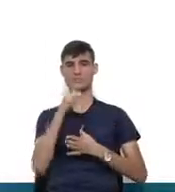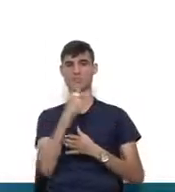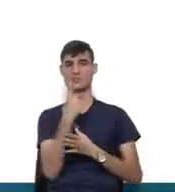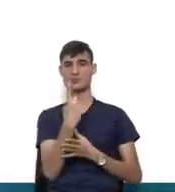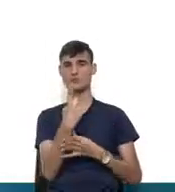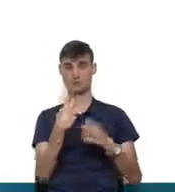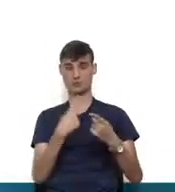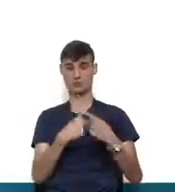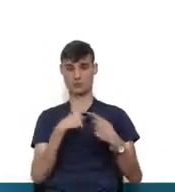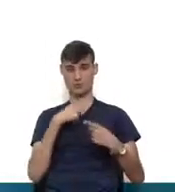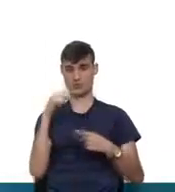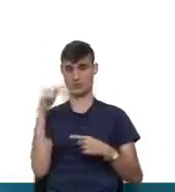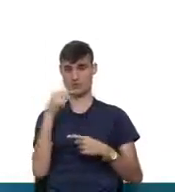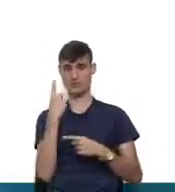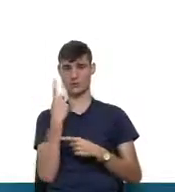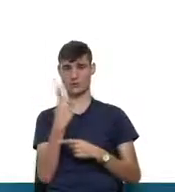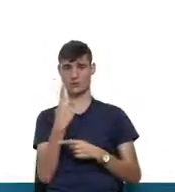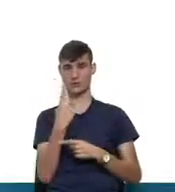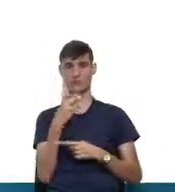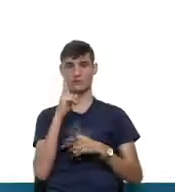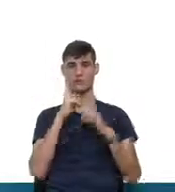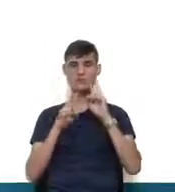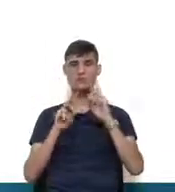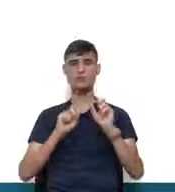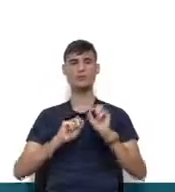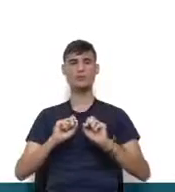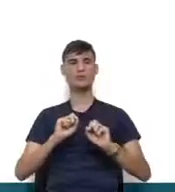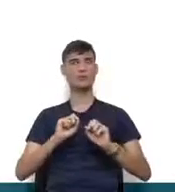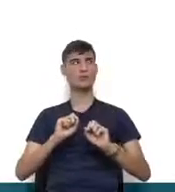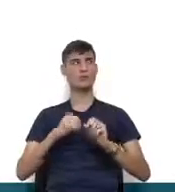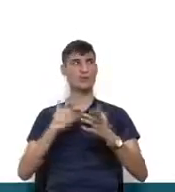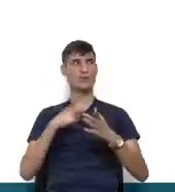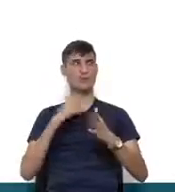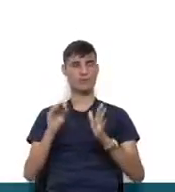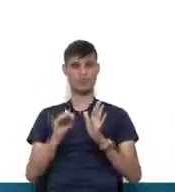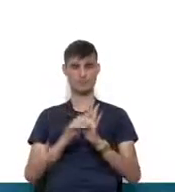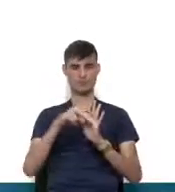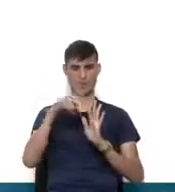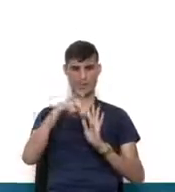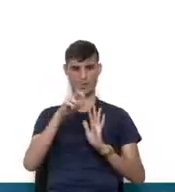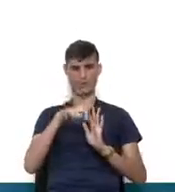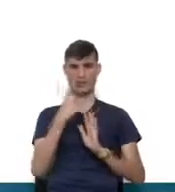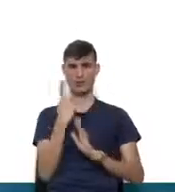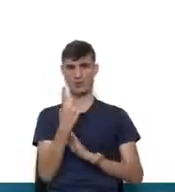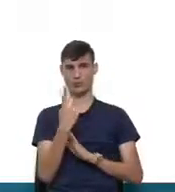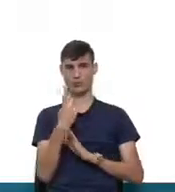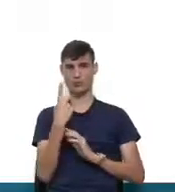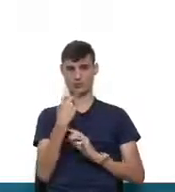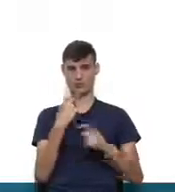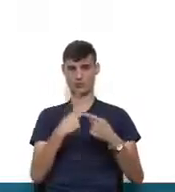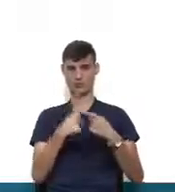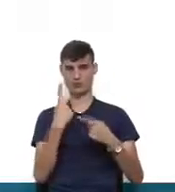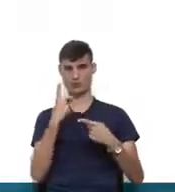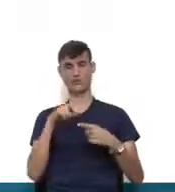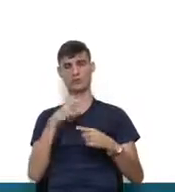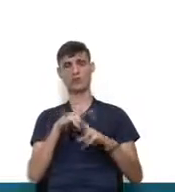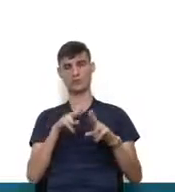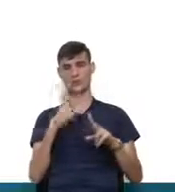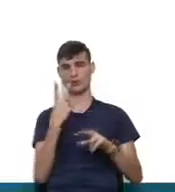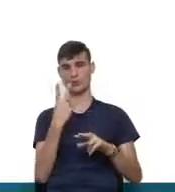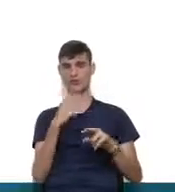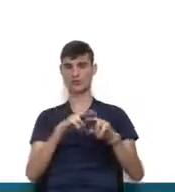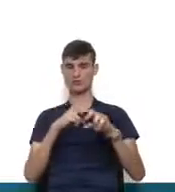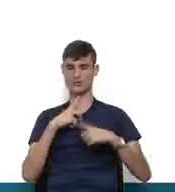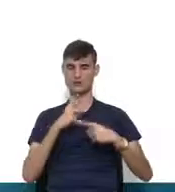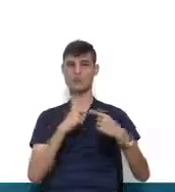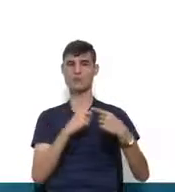quando a gente tem esse menos 1, considera o seguinte. Quando eu coloco o meu n como sendo 1, 1 mais 1 é 2. Então, eu vou ter um número